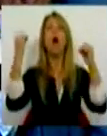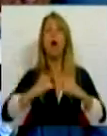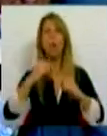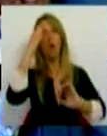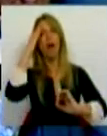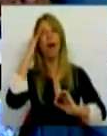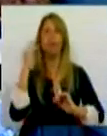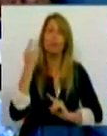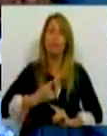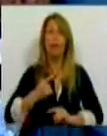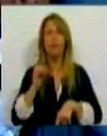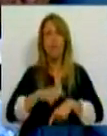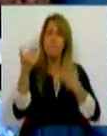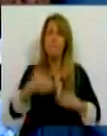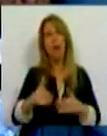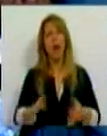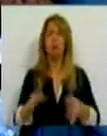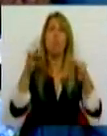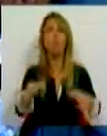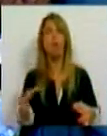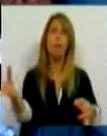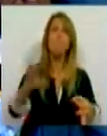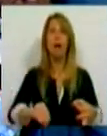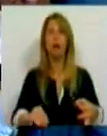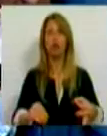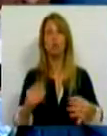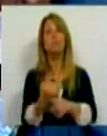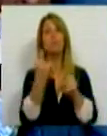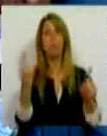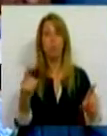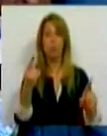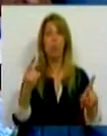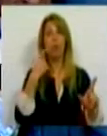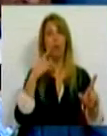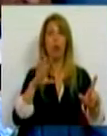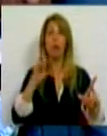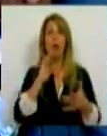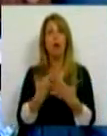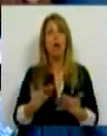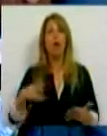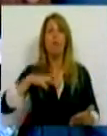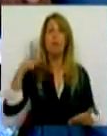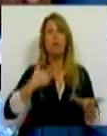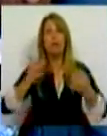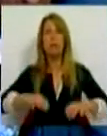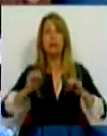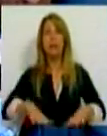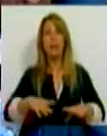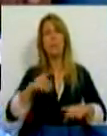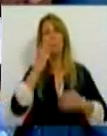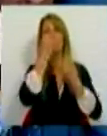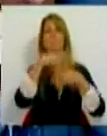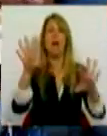ainda mais o prazo, de forma a que Portugal não perdesse o benefício da chamada saída